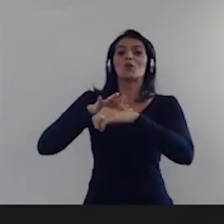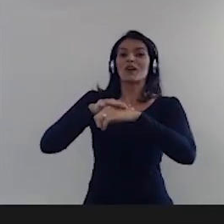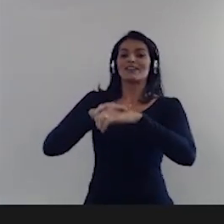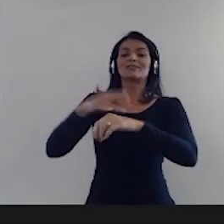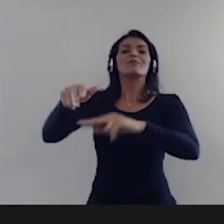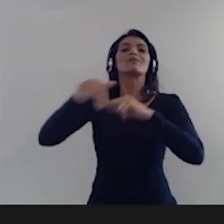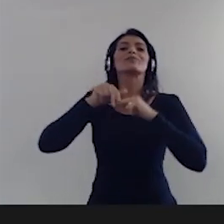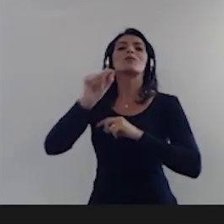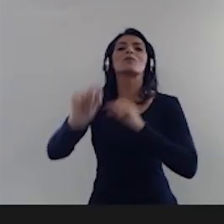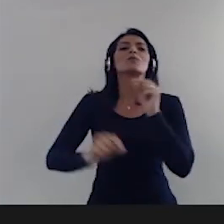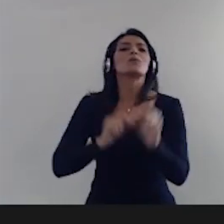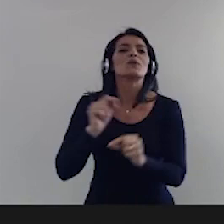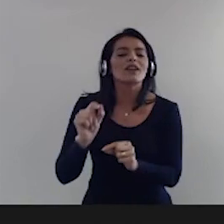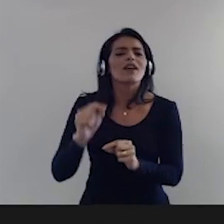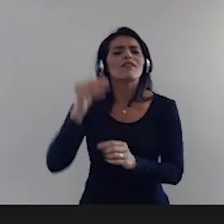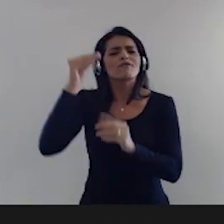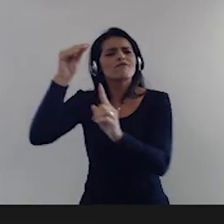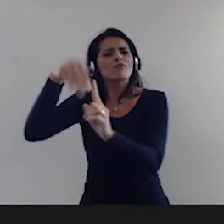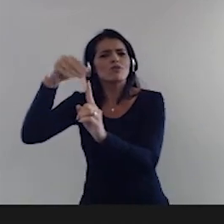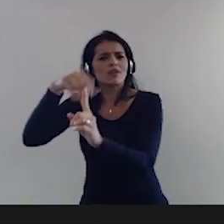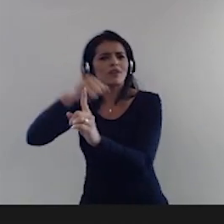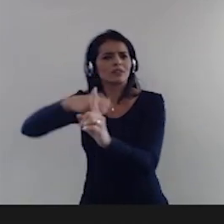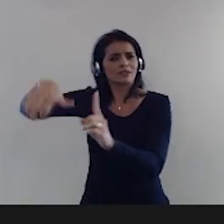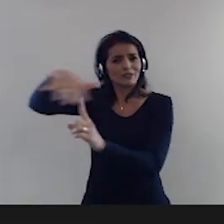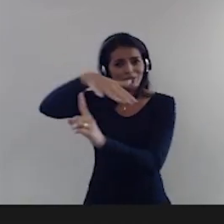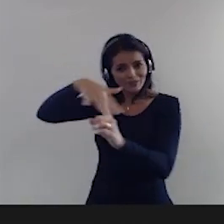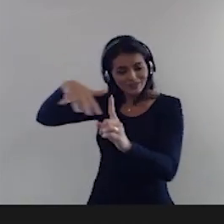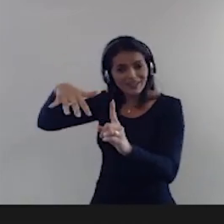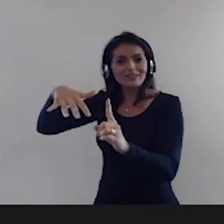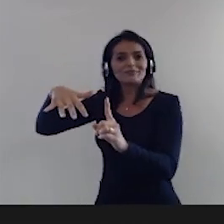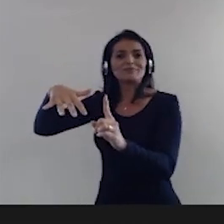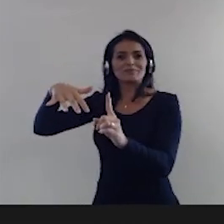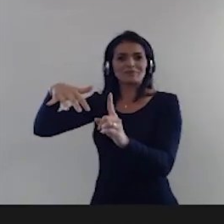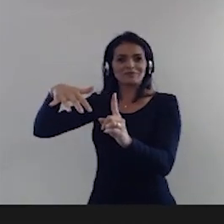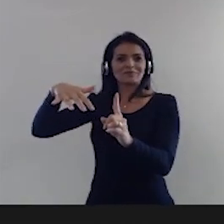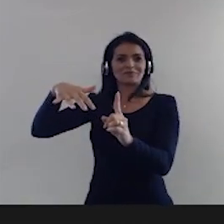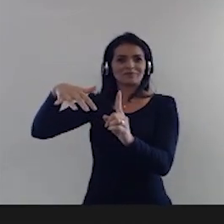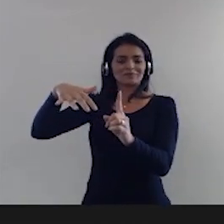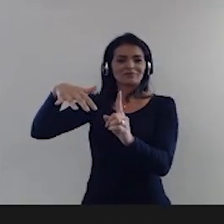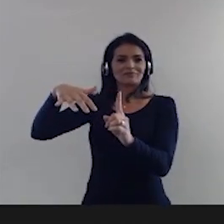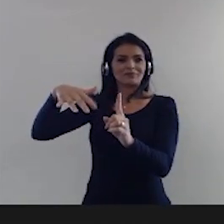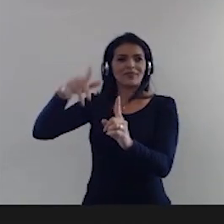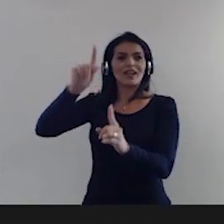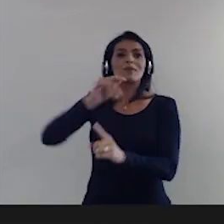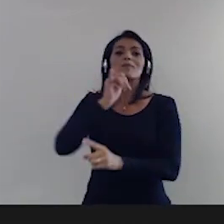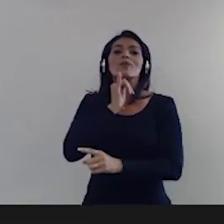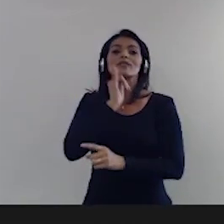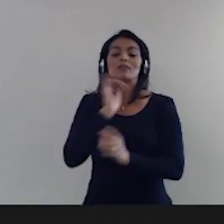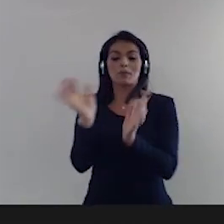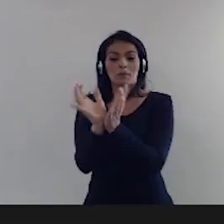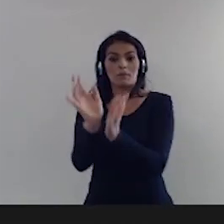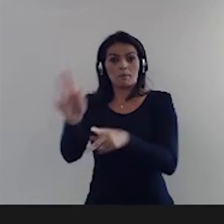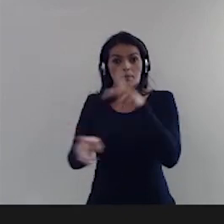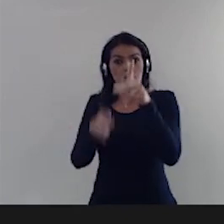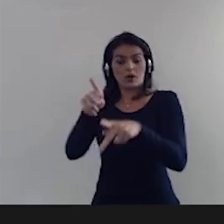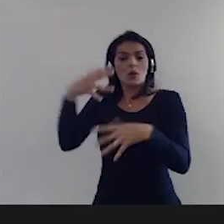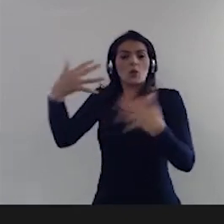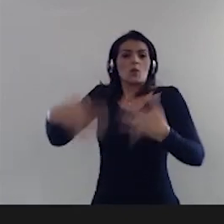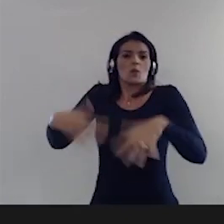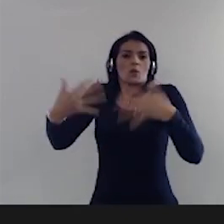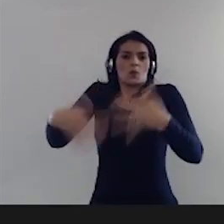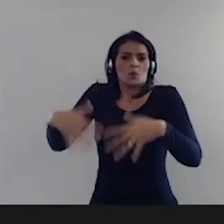gente fala em vulnerabilidade social, que são, por exemplo, a parte da população que se